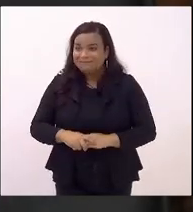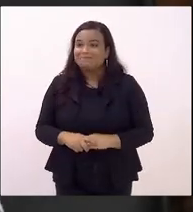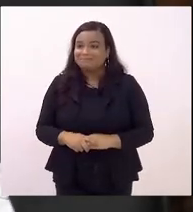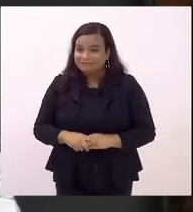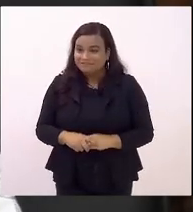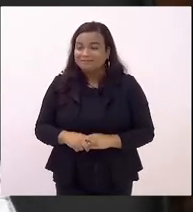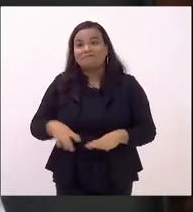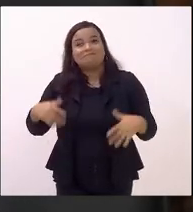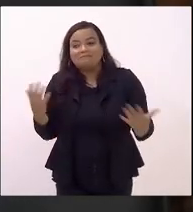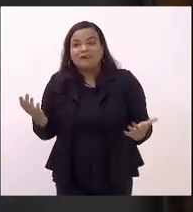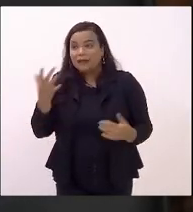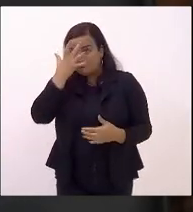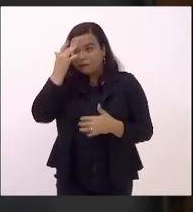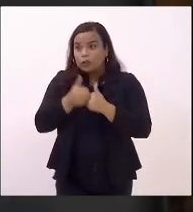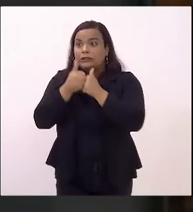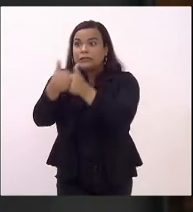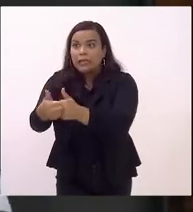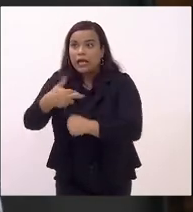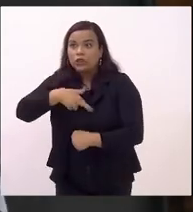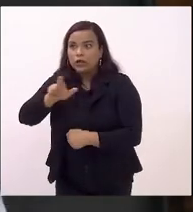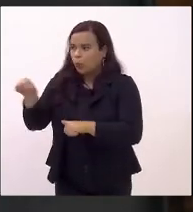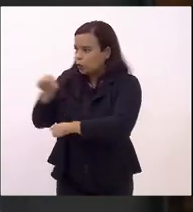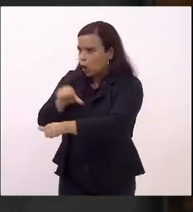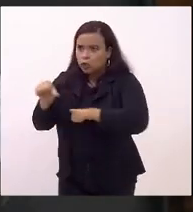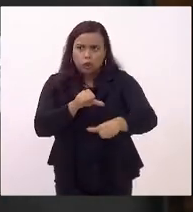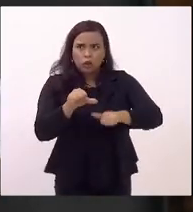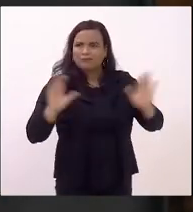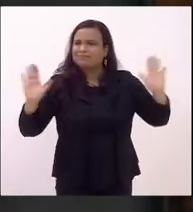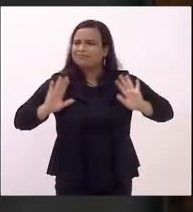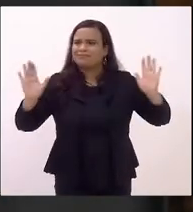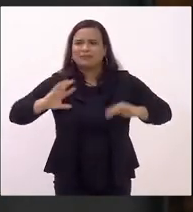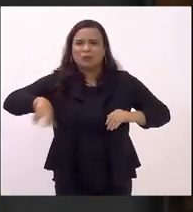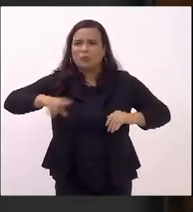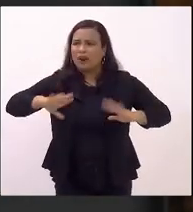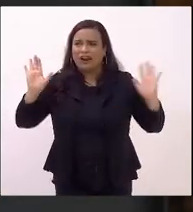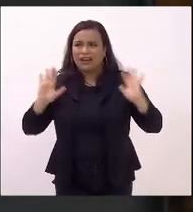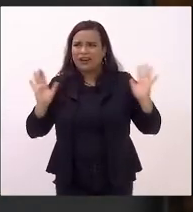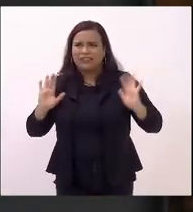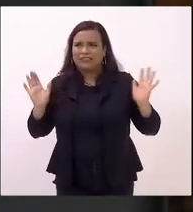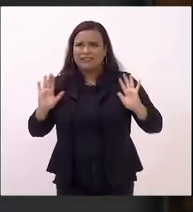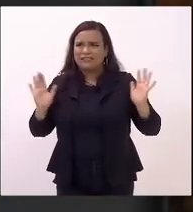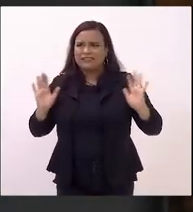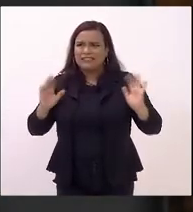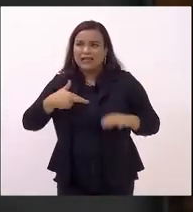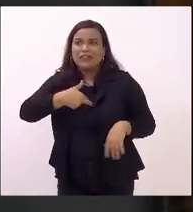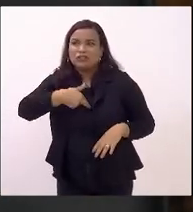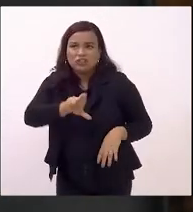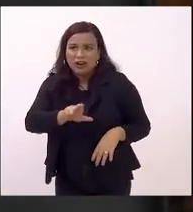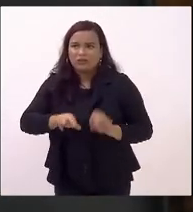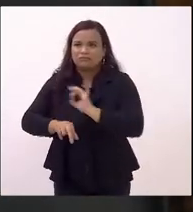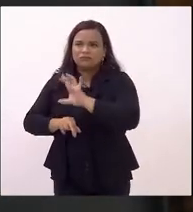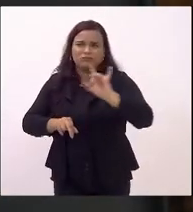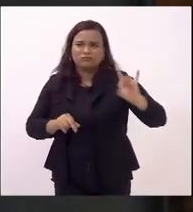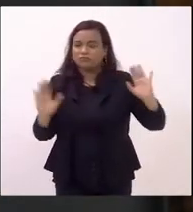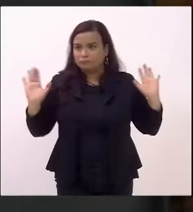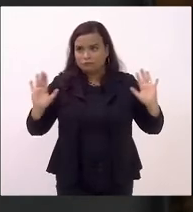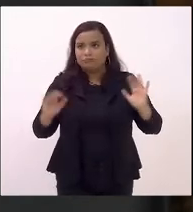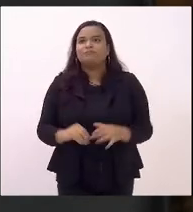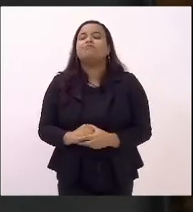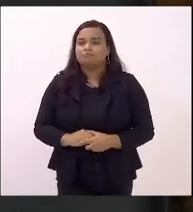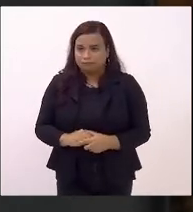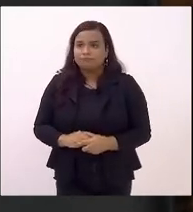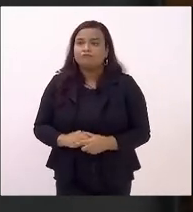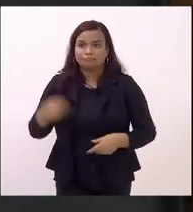Não é para ninguém seguir religião de ninguém. Isso não existe. Ainda bem que eu sou de uma religião minoritária, que não é hegemônica. Não é essa